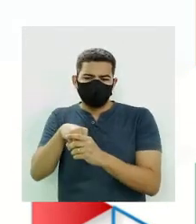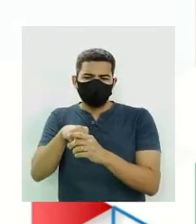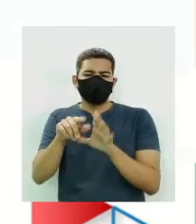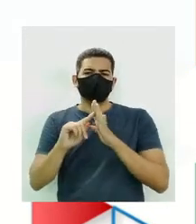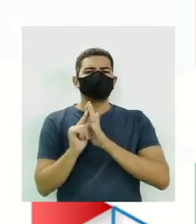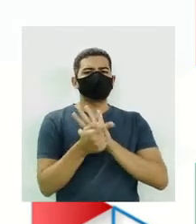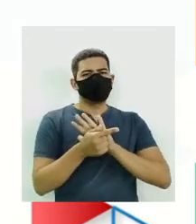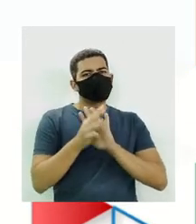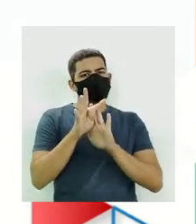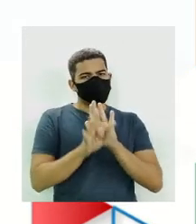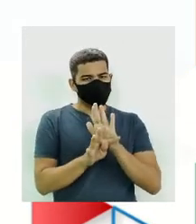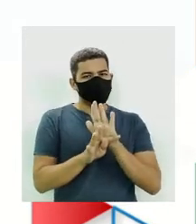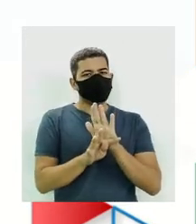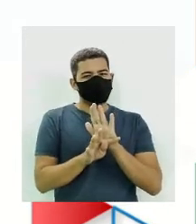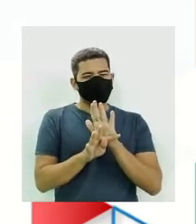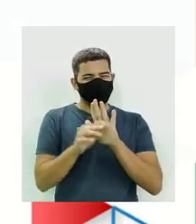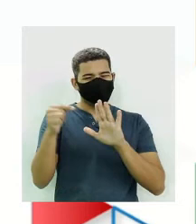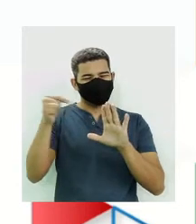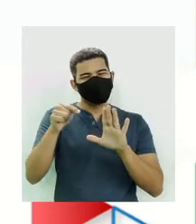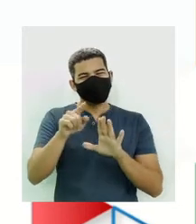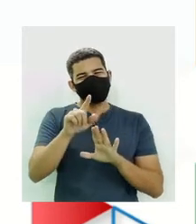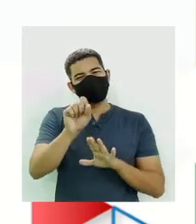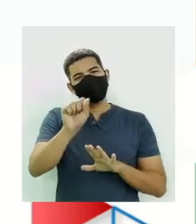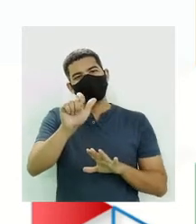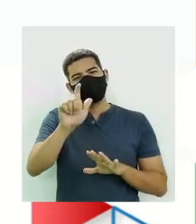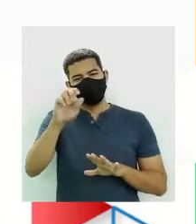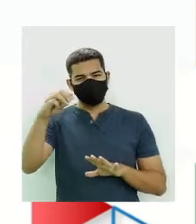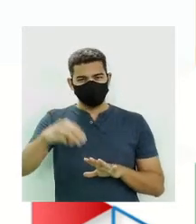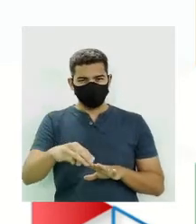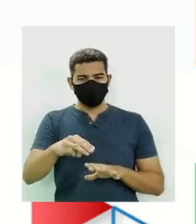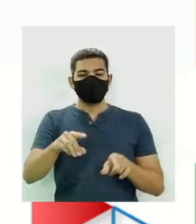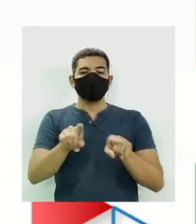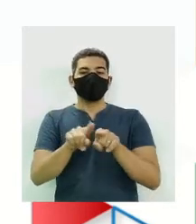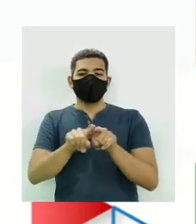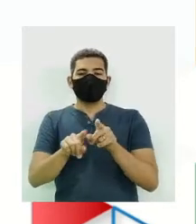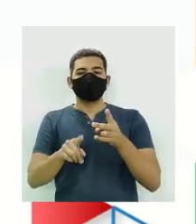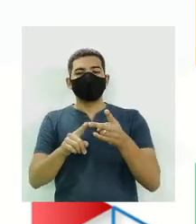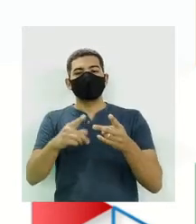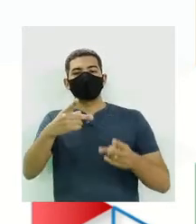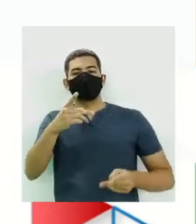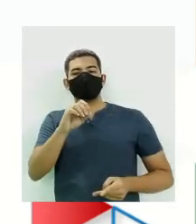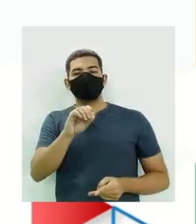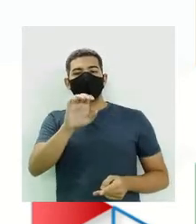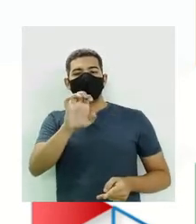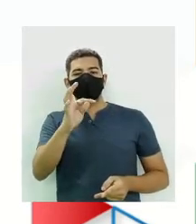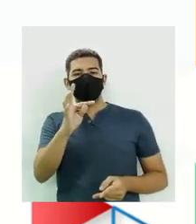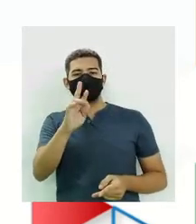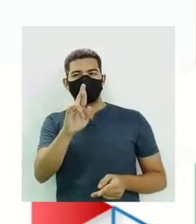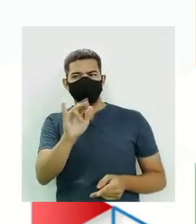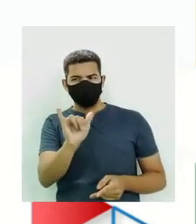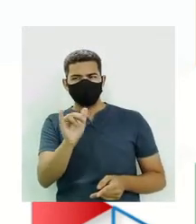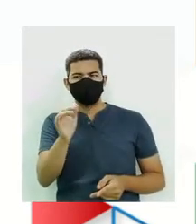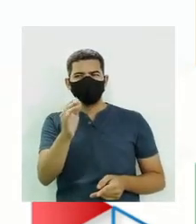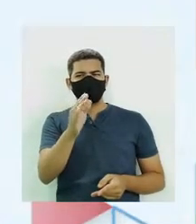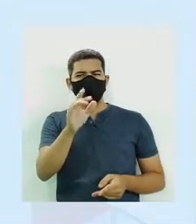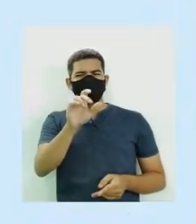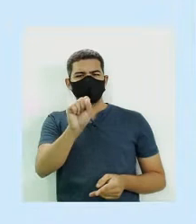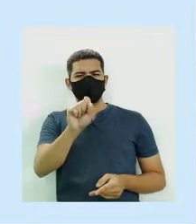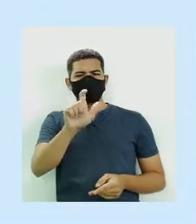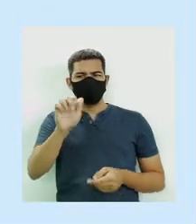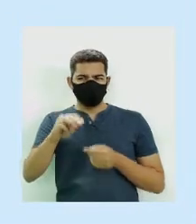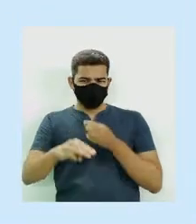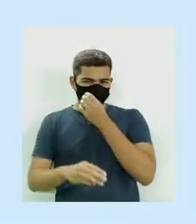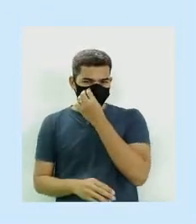gênero textual, o slam ou slam e o poetry slam. Então vamos lá, gente, vamos explanar um pouco mais